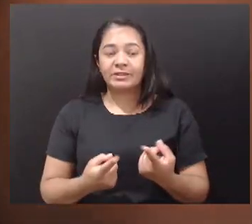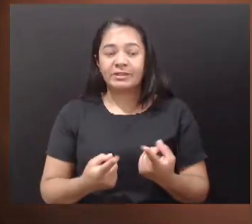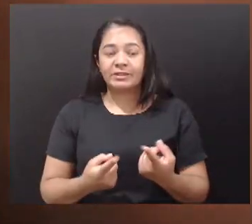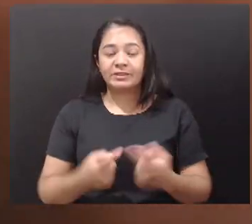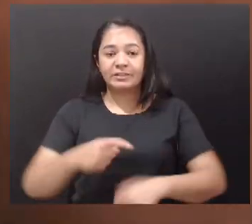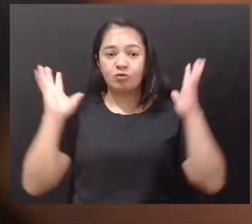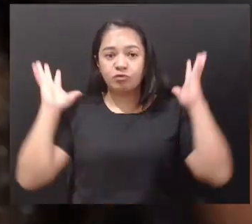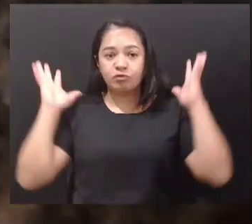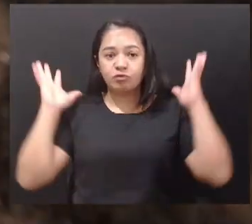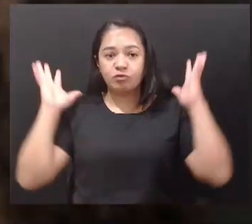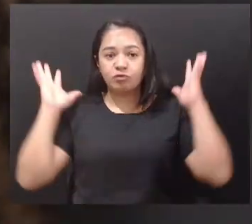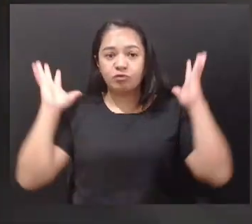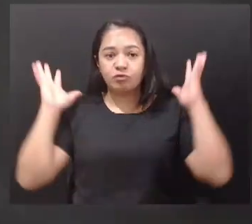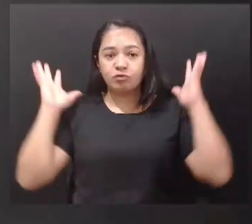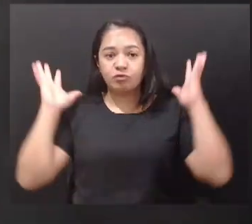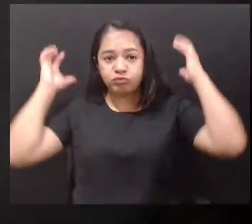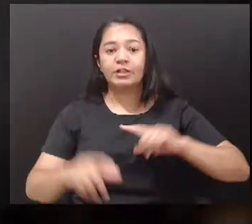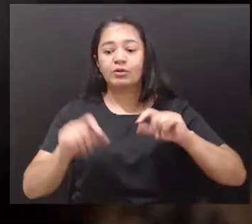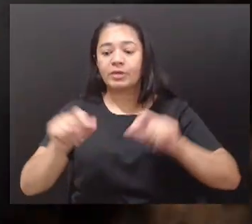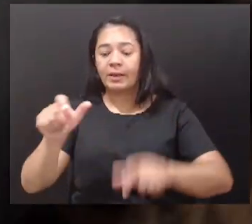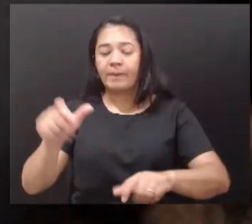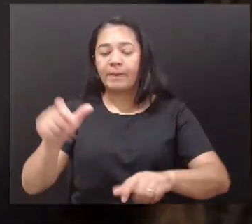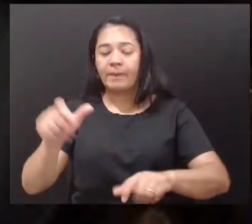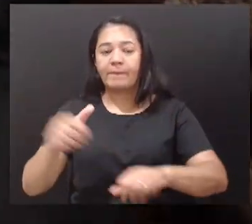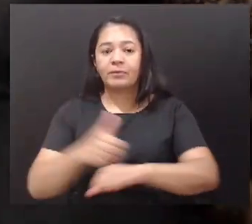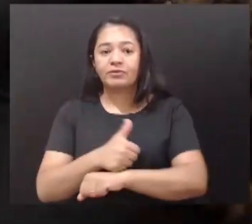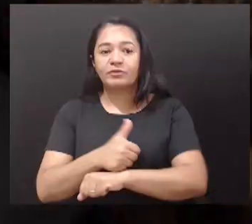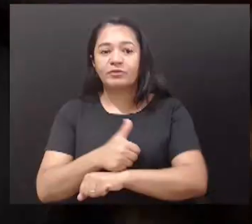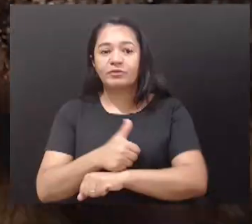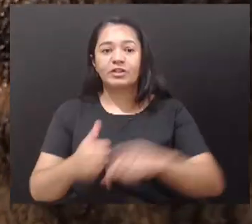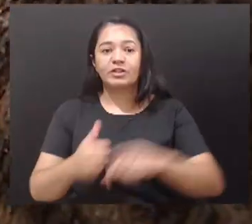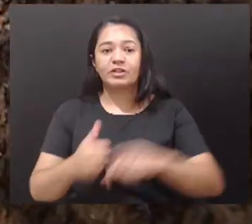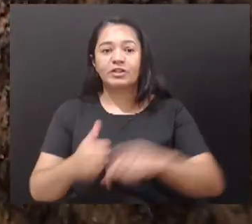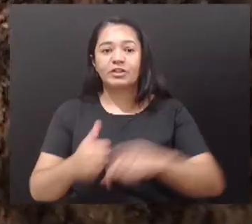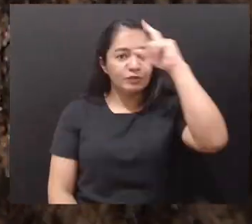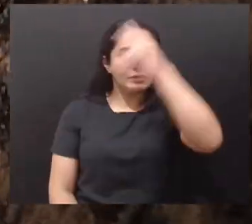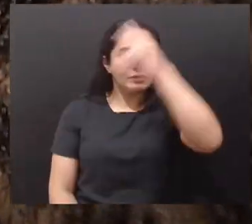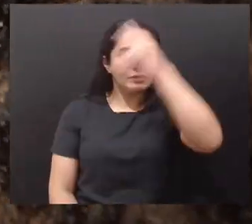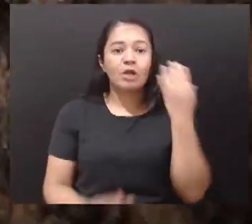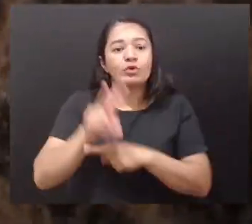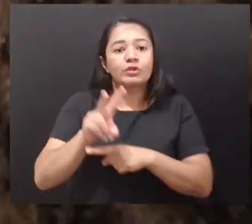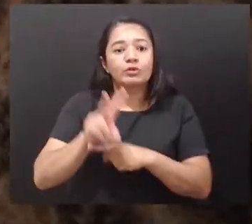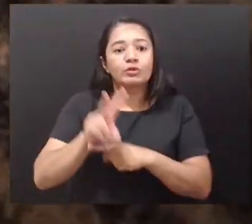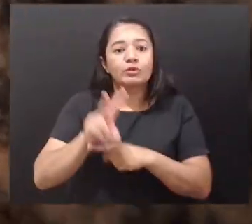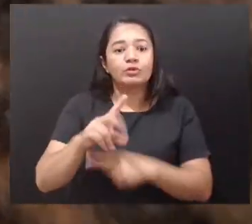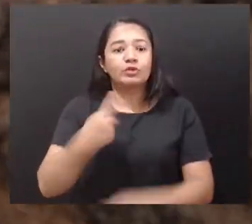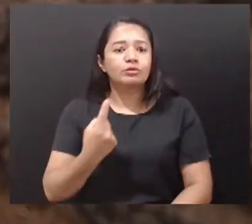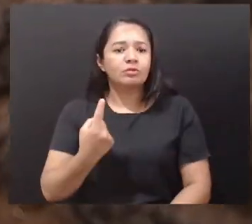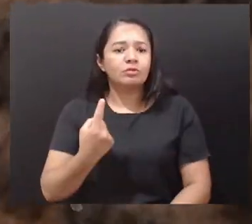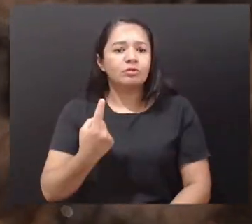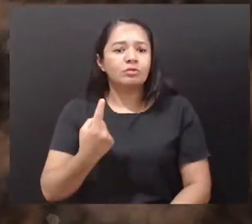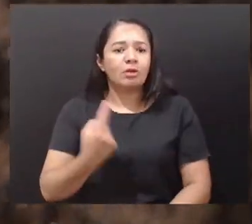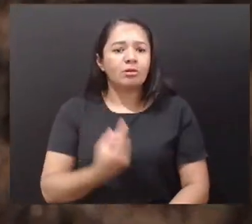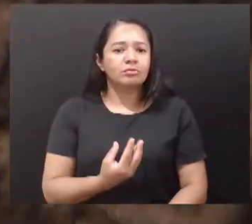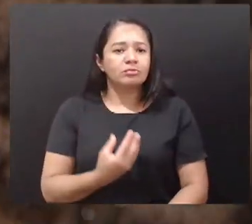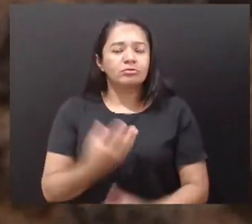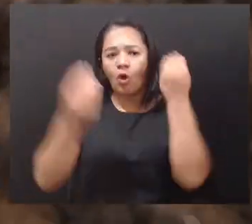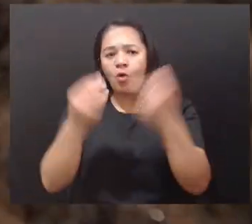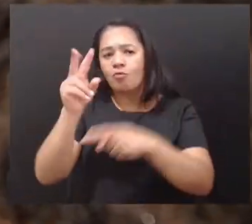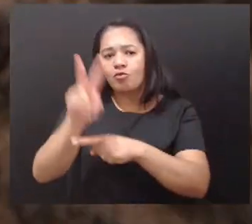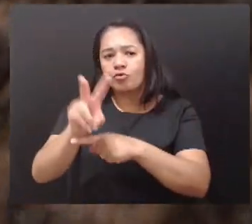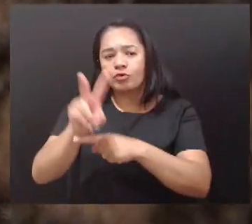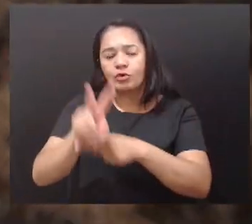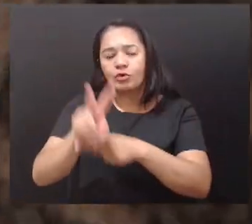tem muitos profissionais que estão tendo uma dificuldade muito grande em saber como cuidar do nosso cabelo. Sim. E é onde que, assim, que